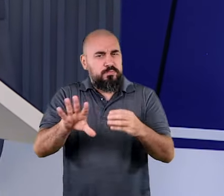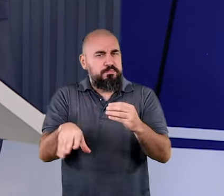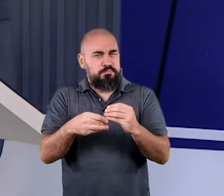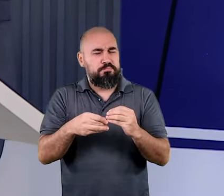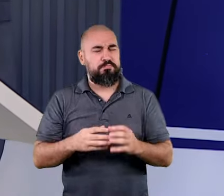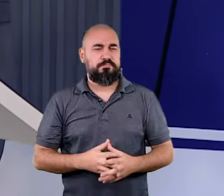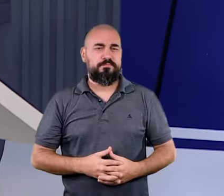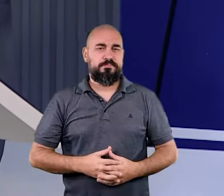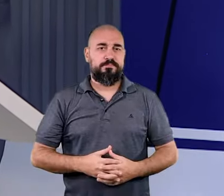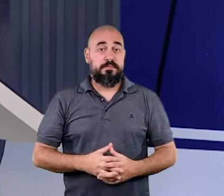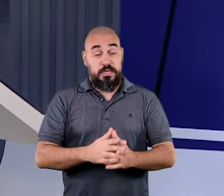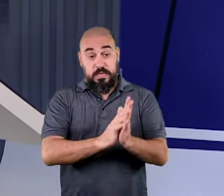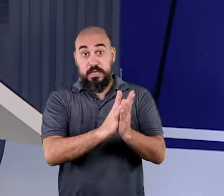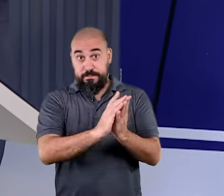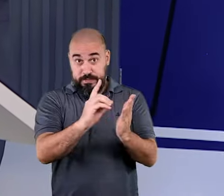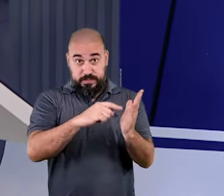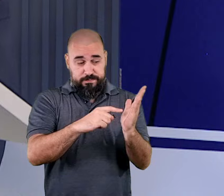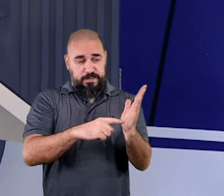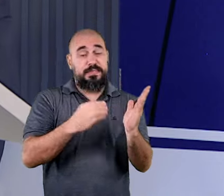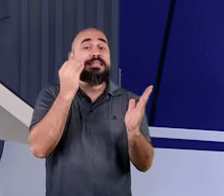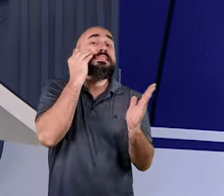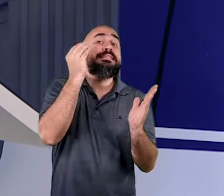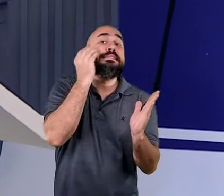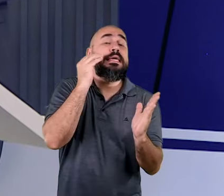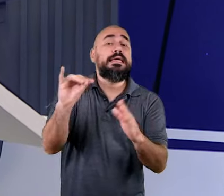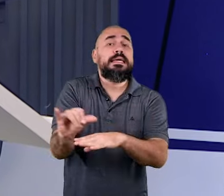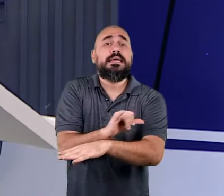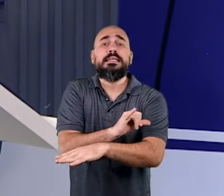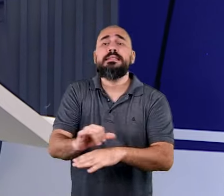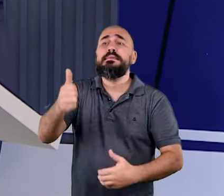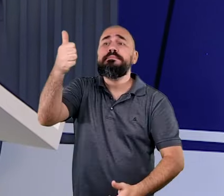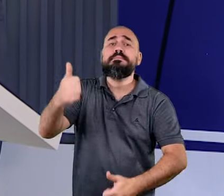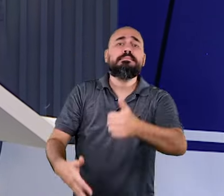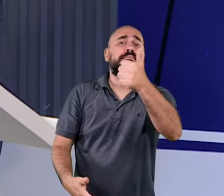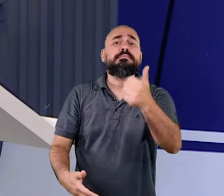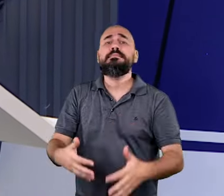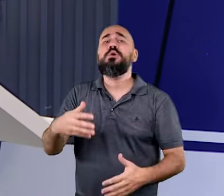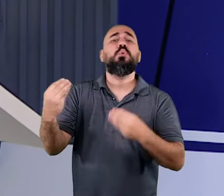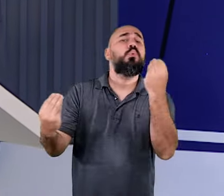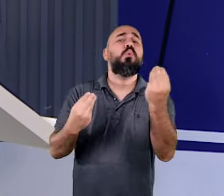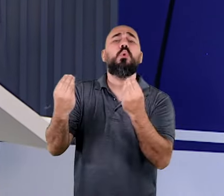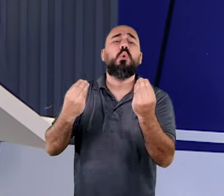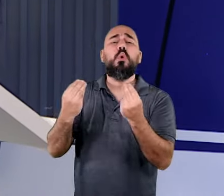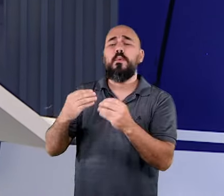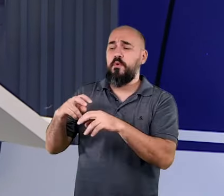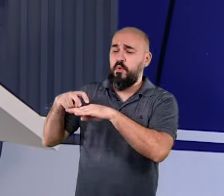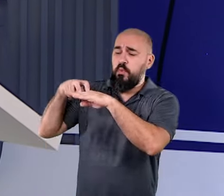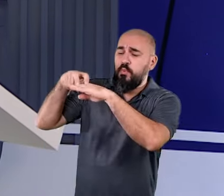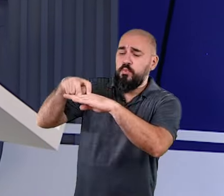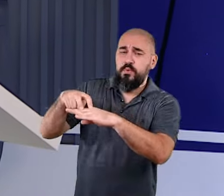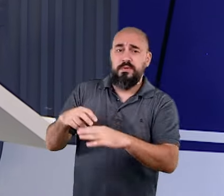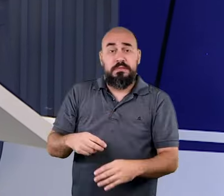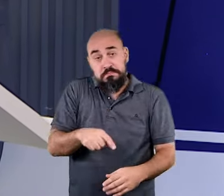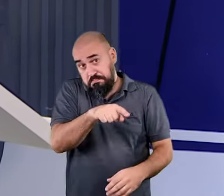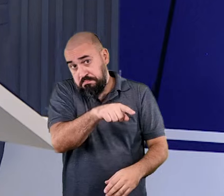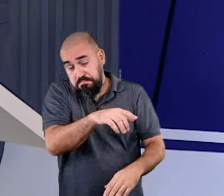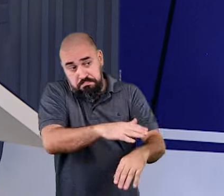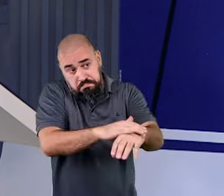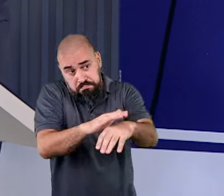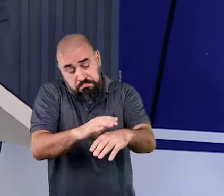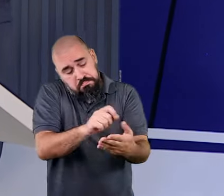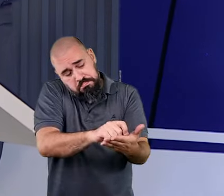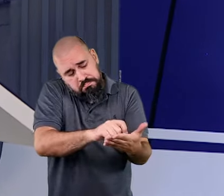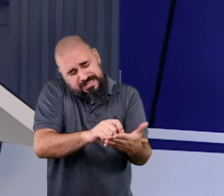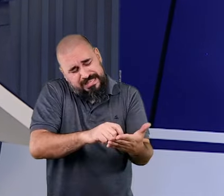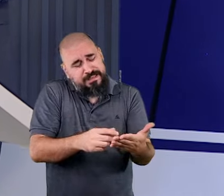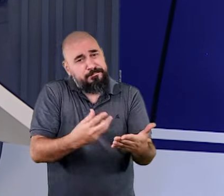eles tentam descrever um pouco como será a volta de Cristo. E eu entendo que na descrição deles, às vezes